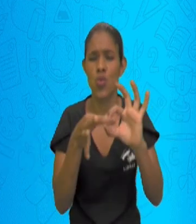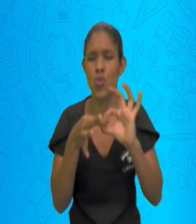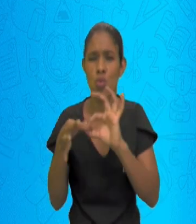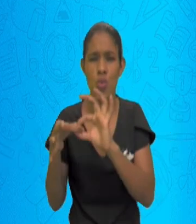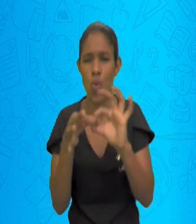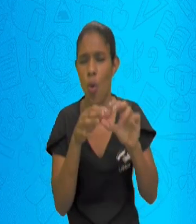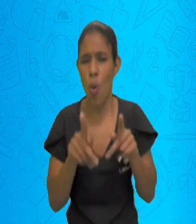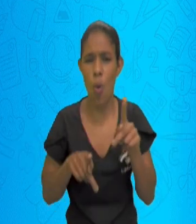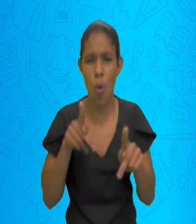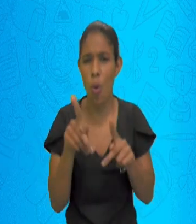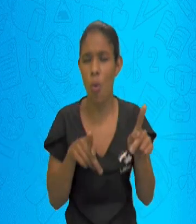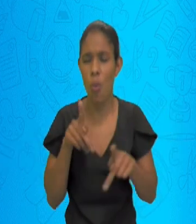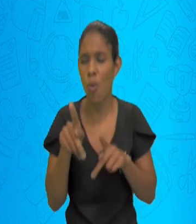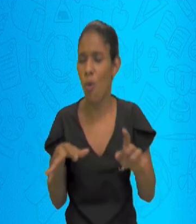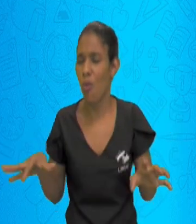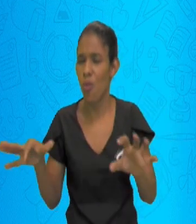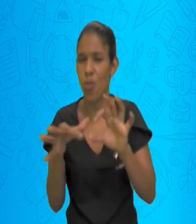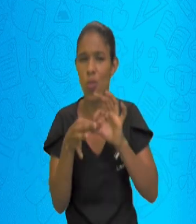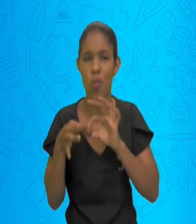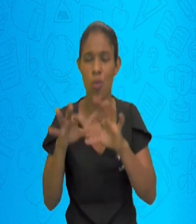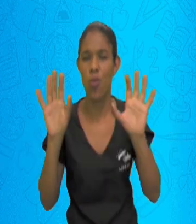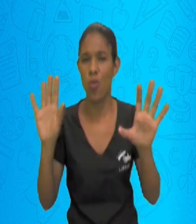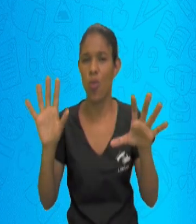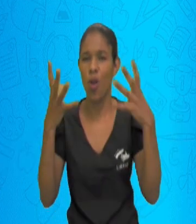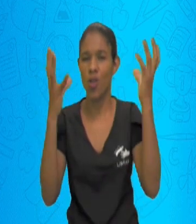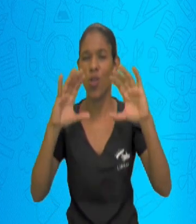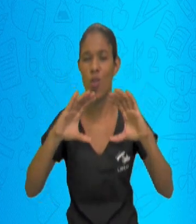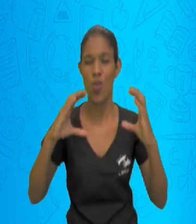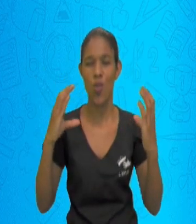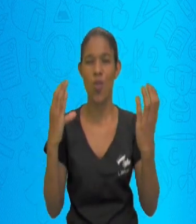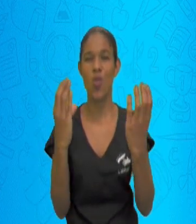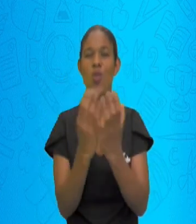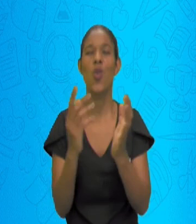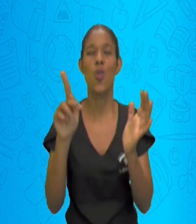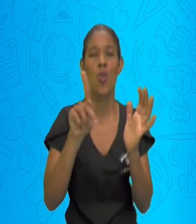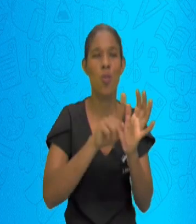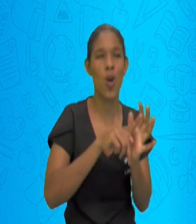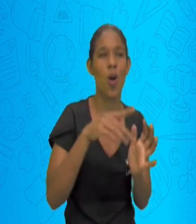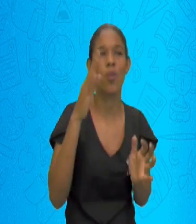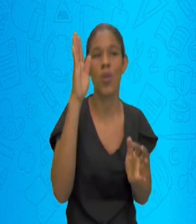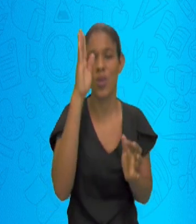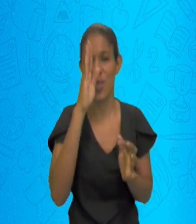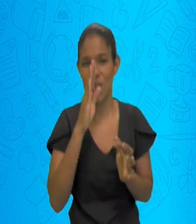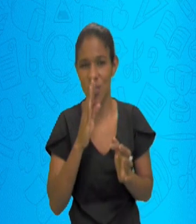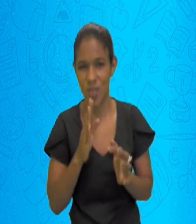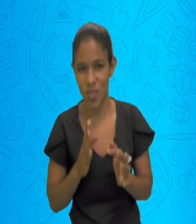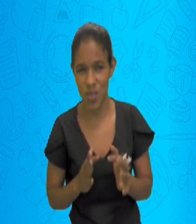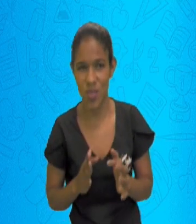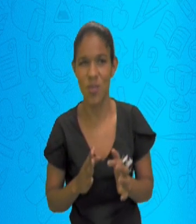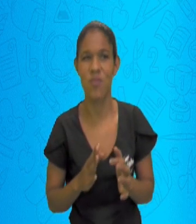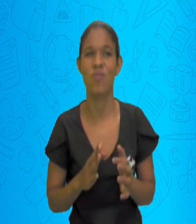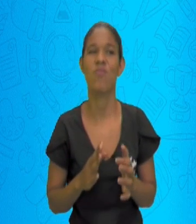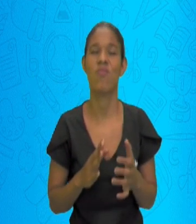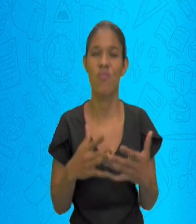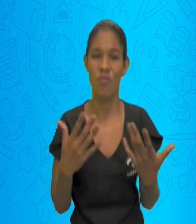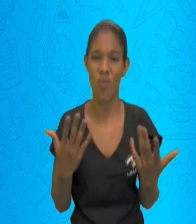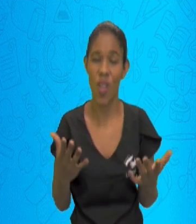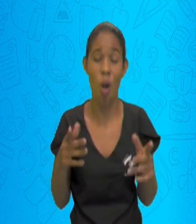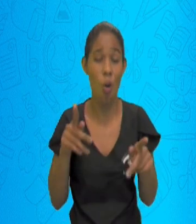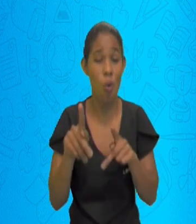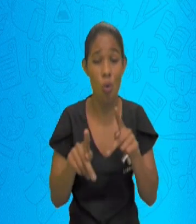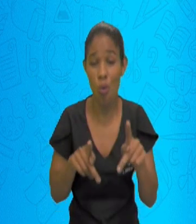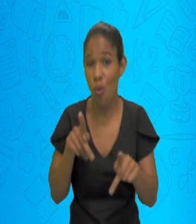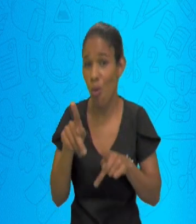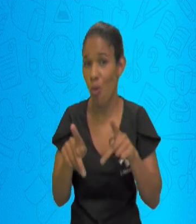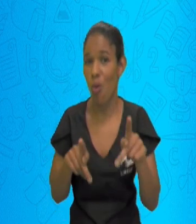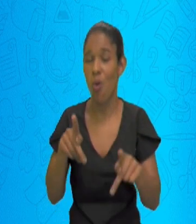celebrar, vamos dizer assim, a cultura brasileira, a cultura que vem de todo o povo, principalmente